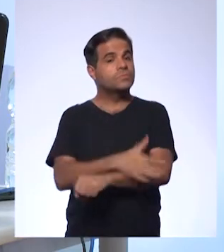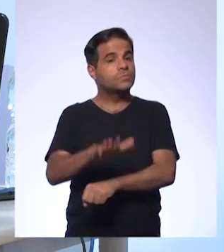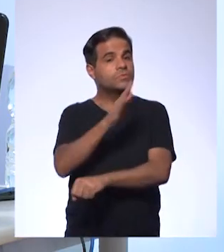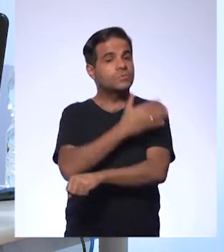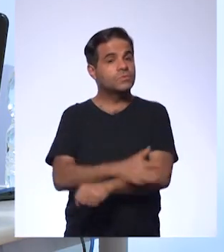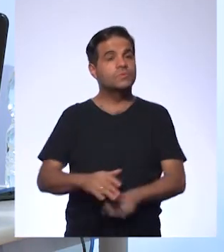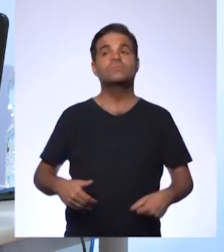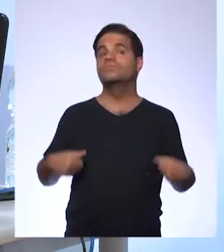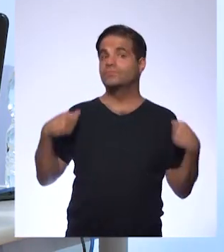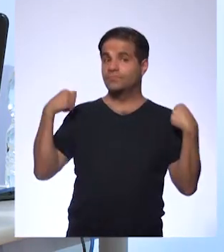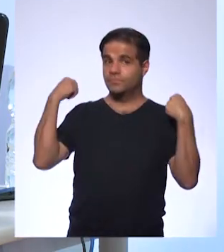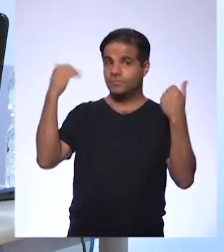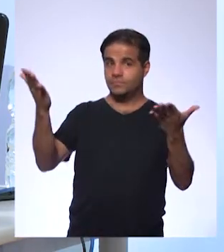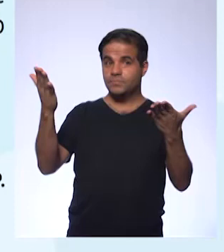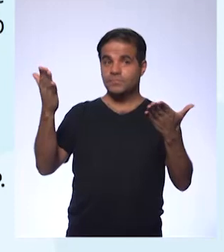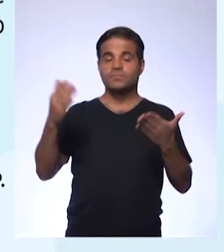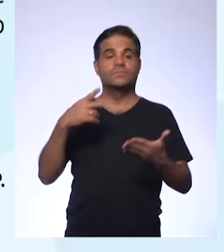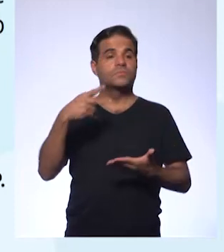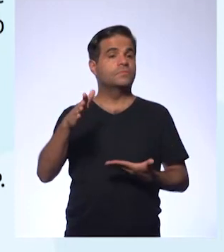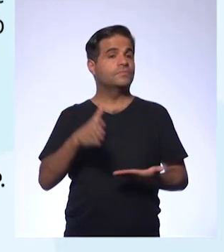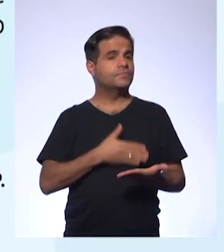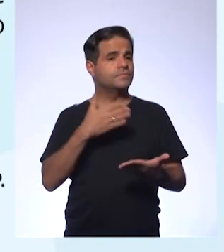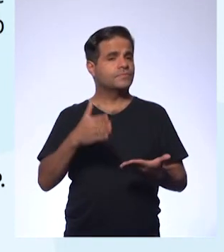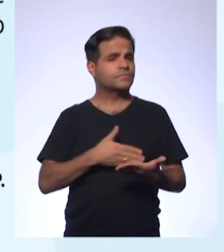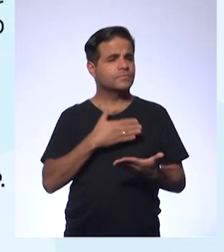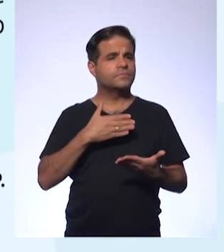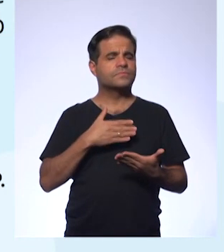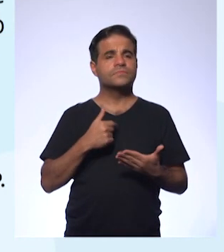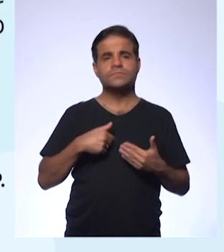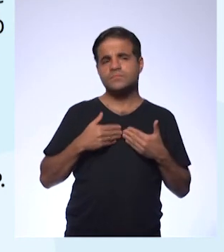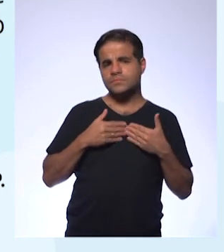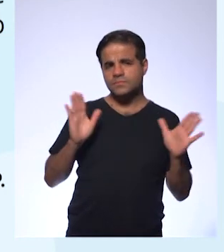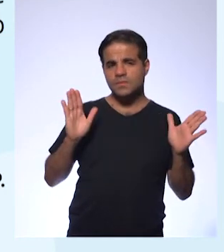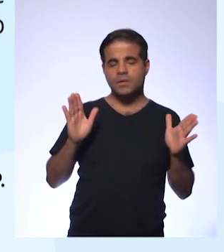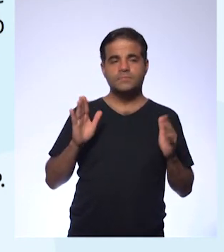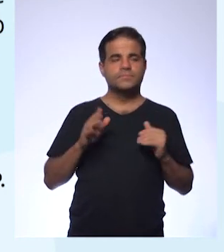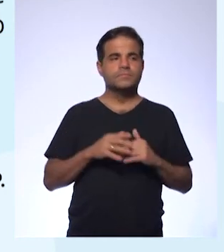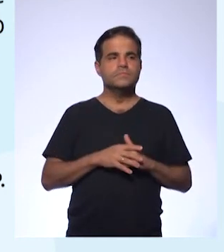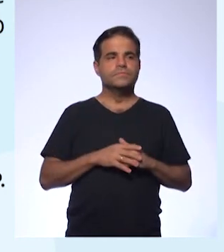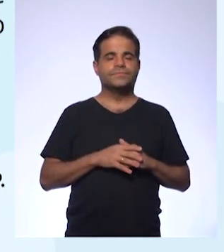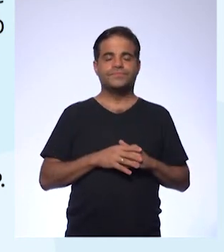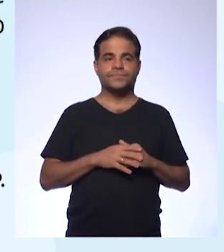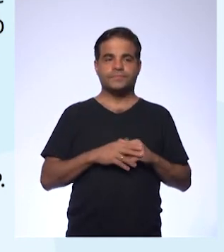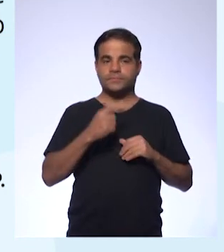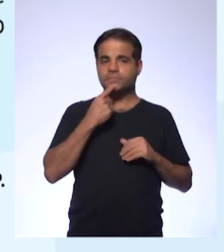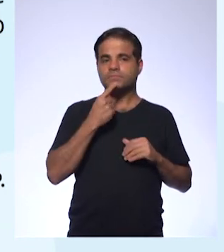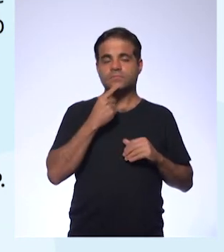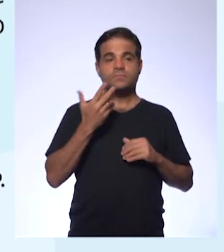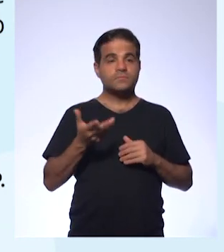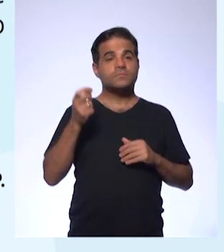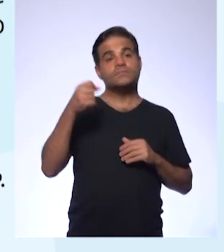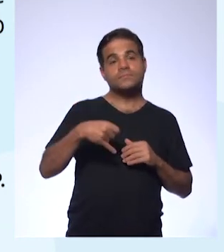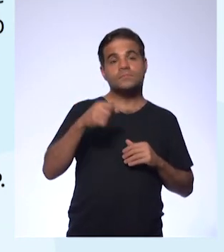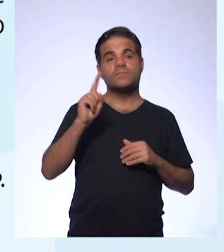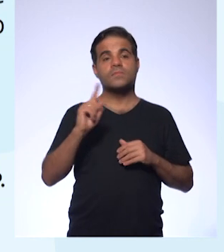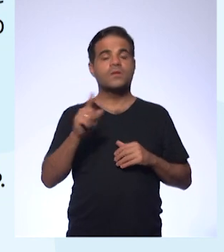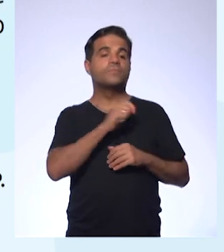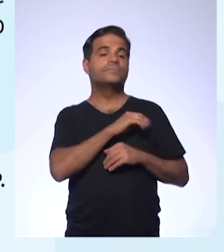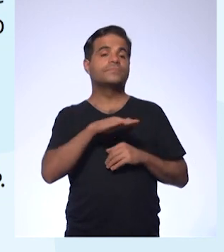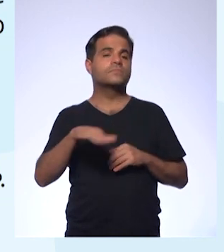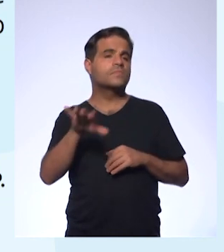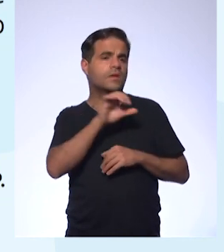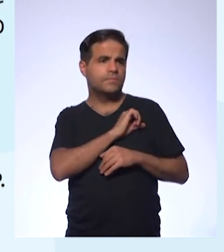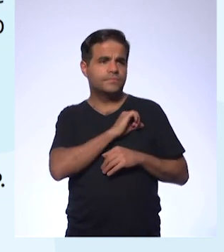que está aí no seu caderno. Gente, eu abri. Digam para mim assim, sim ou não, alunos do